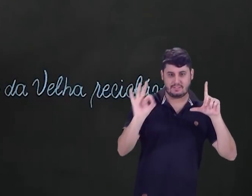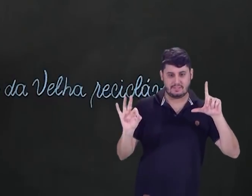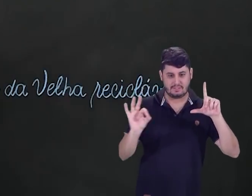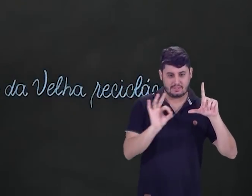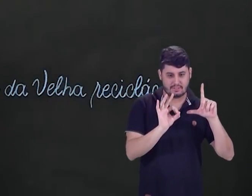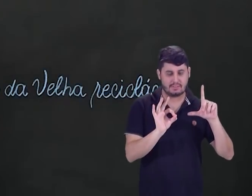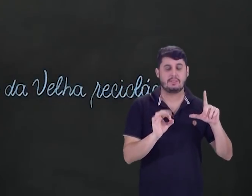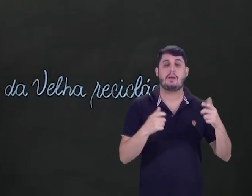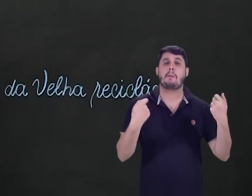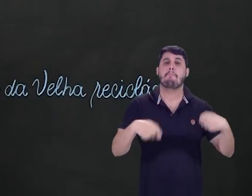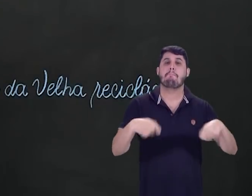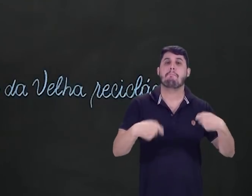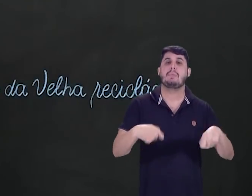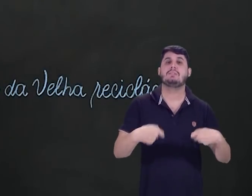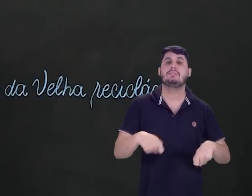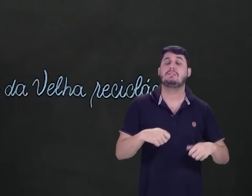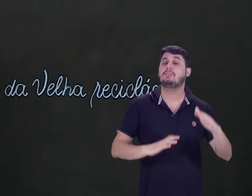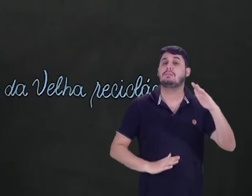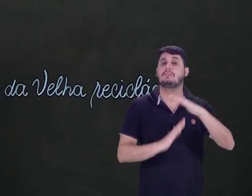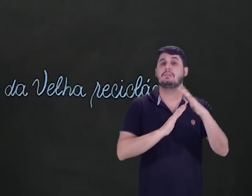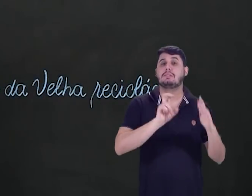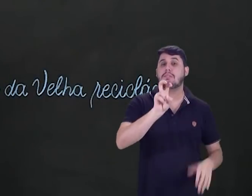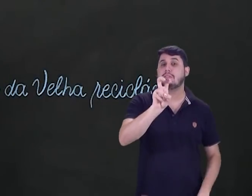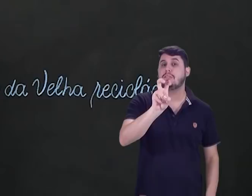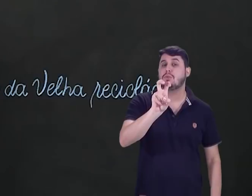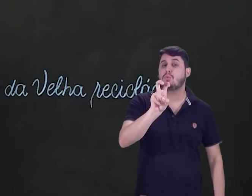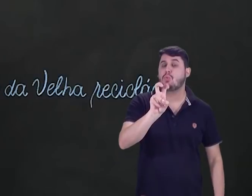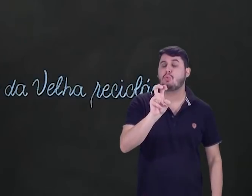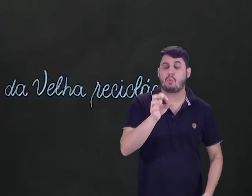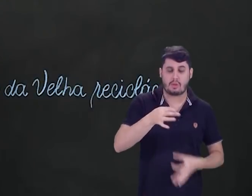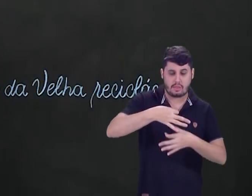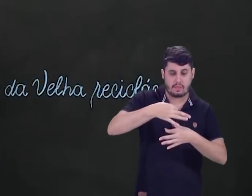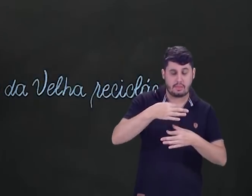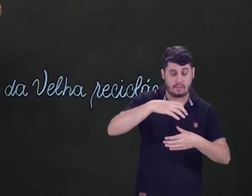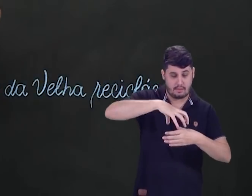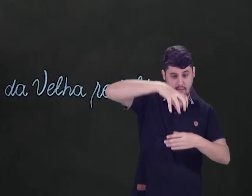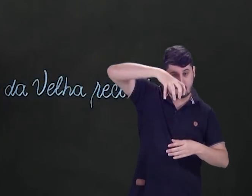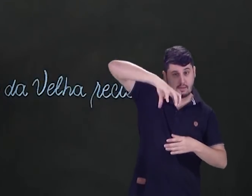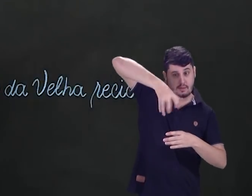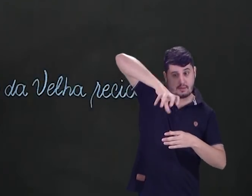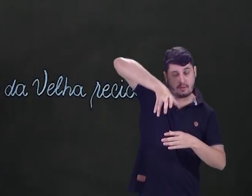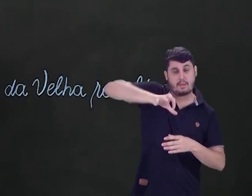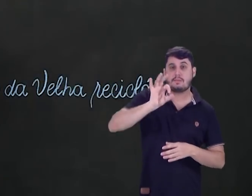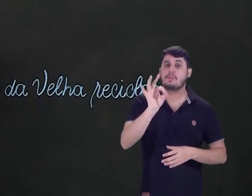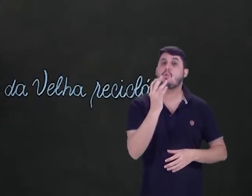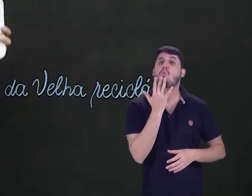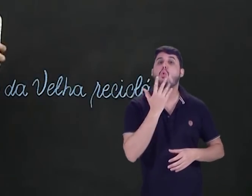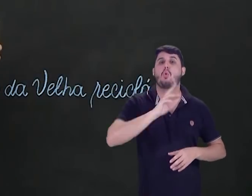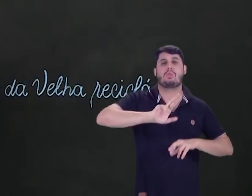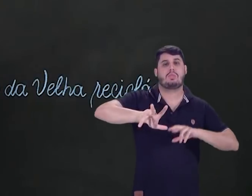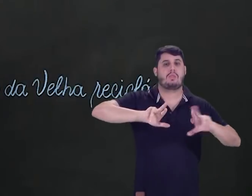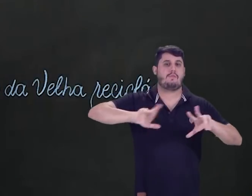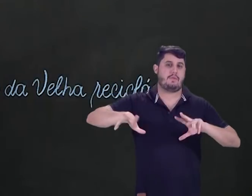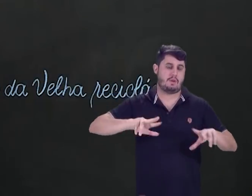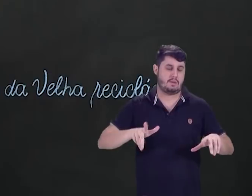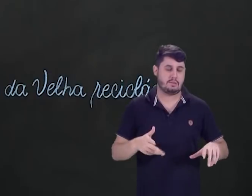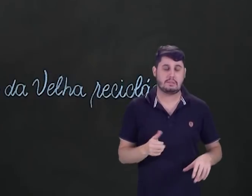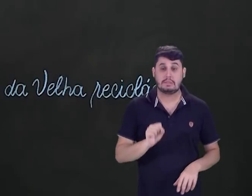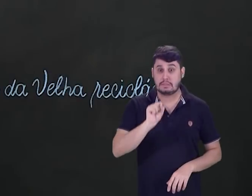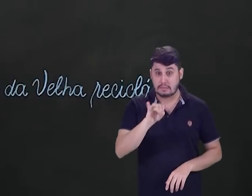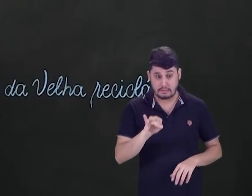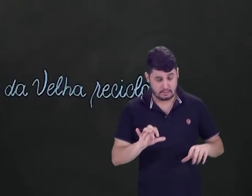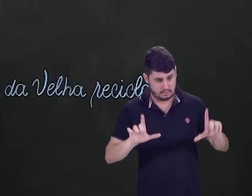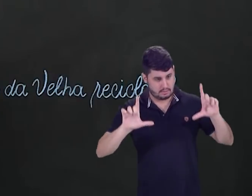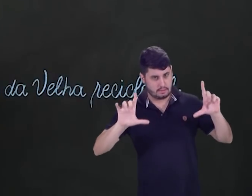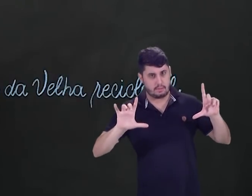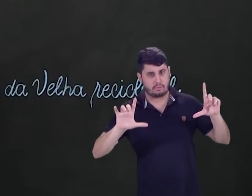de pelo menos 5 tampinhas de cada cor. Você vai colocando a bandeja. Ah, ganhei, perdi, joguei. Beleza.